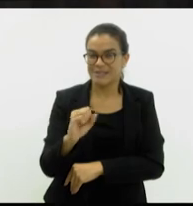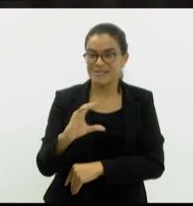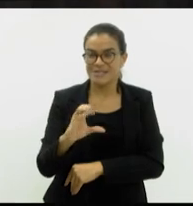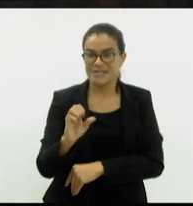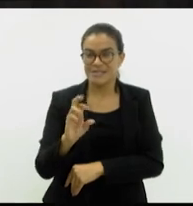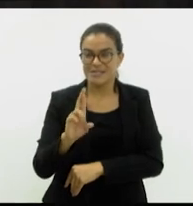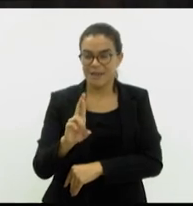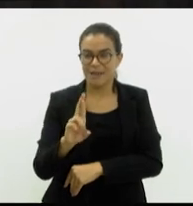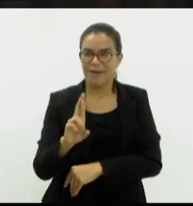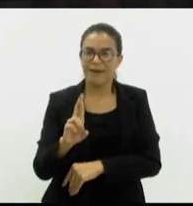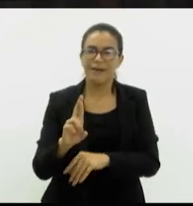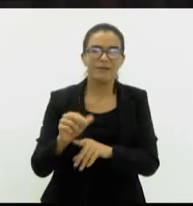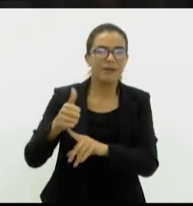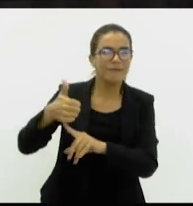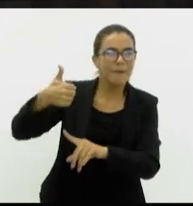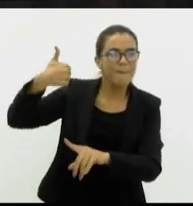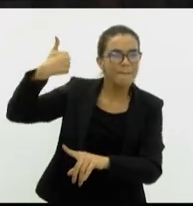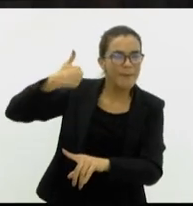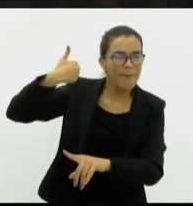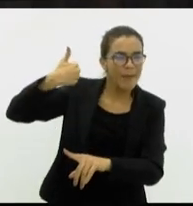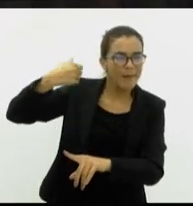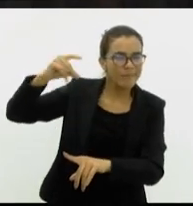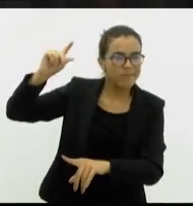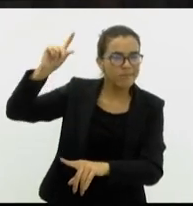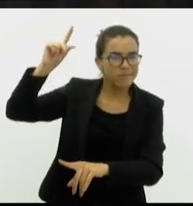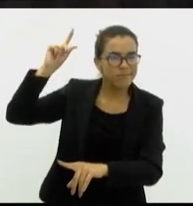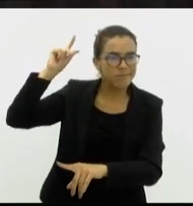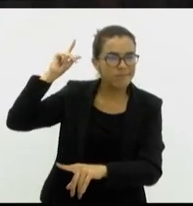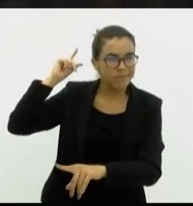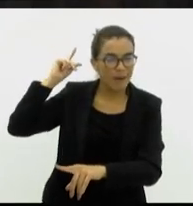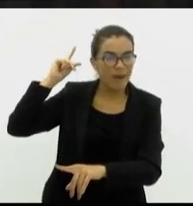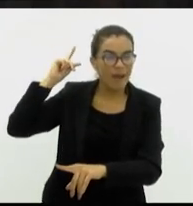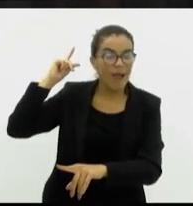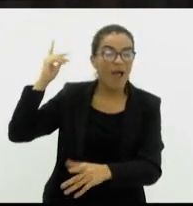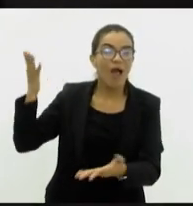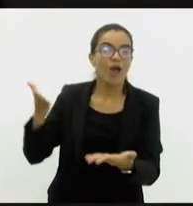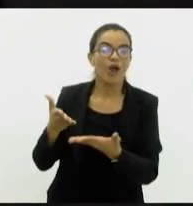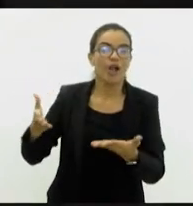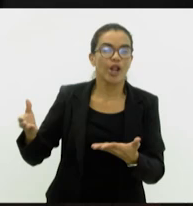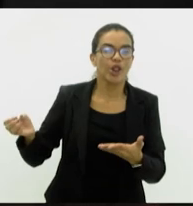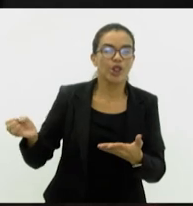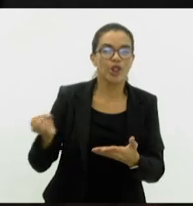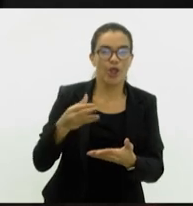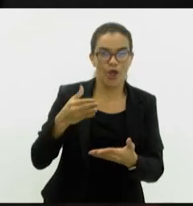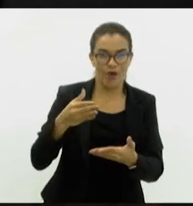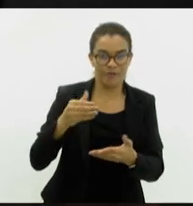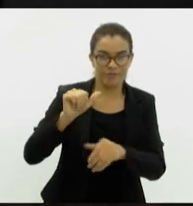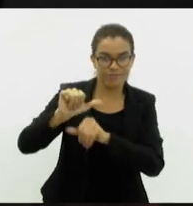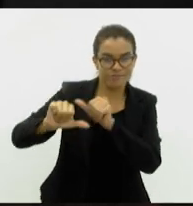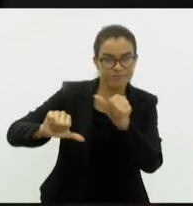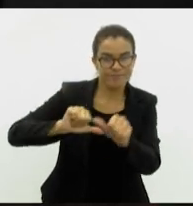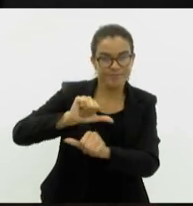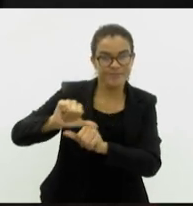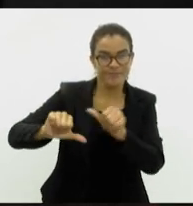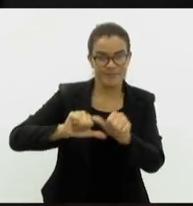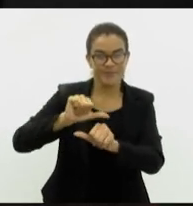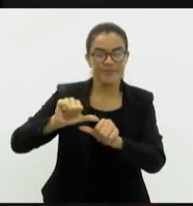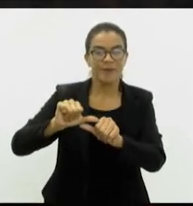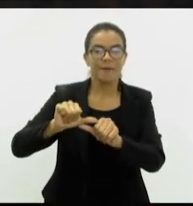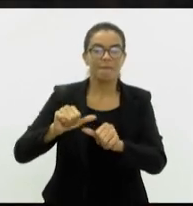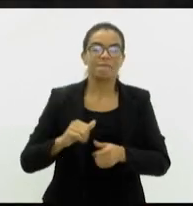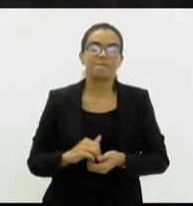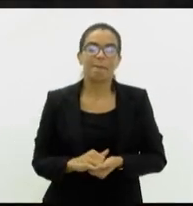que é um remaker tá sendo repetida com muitas modificações e atualizações